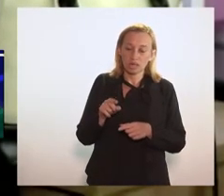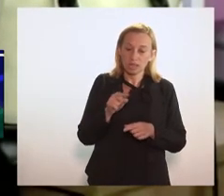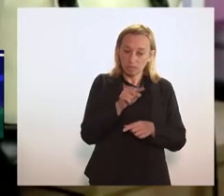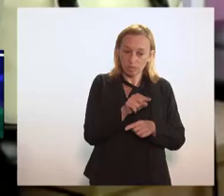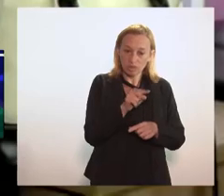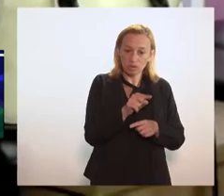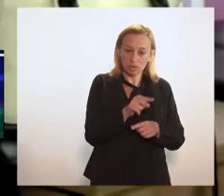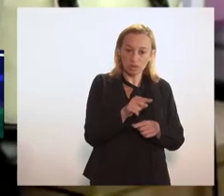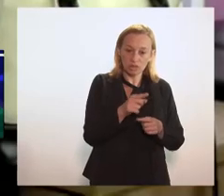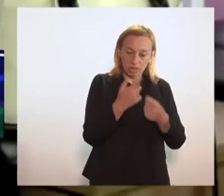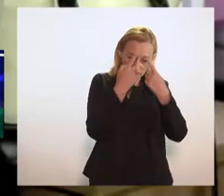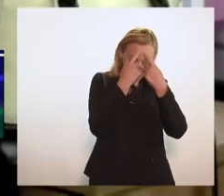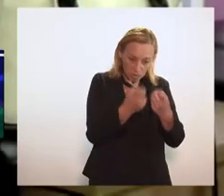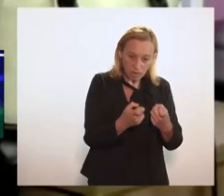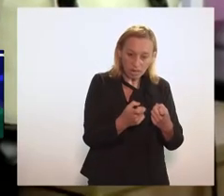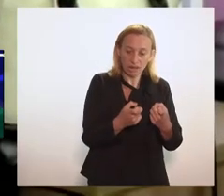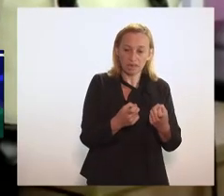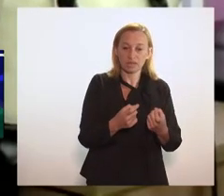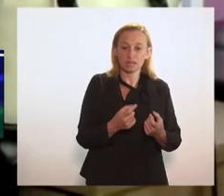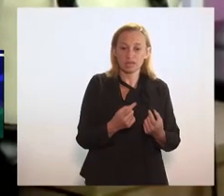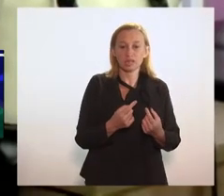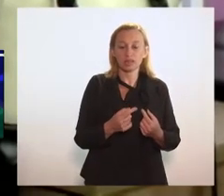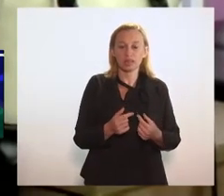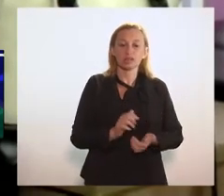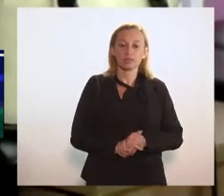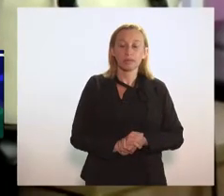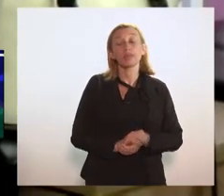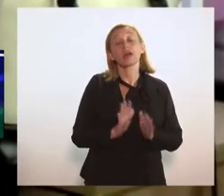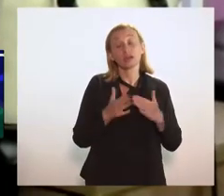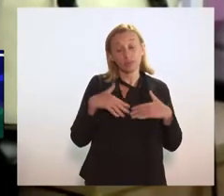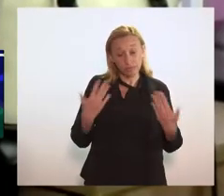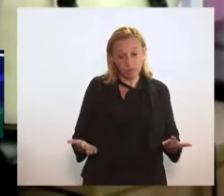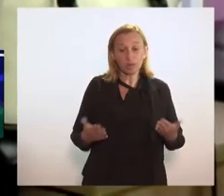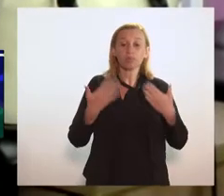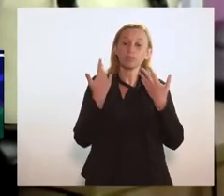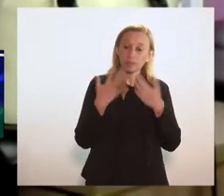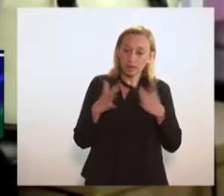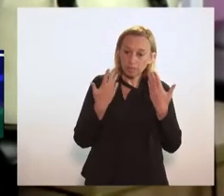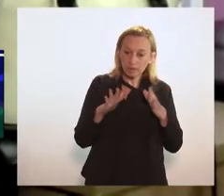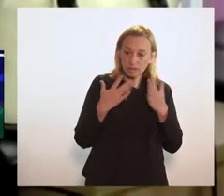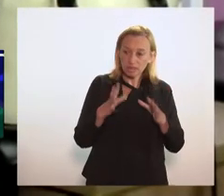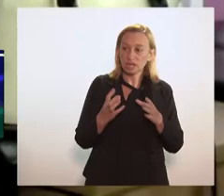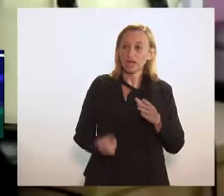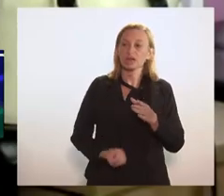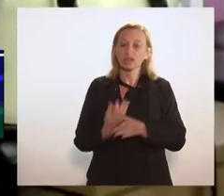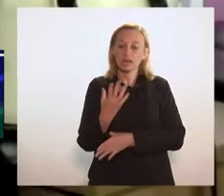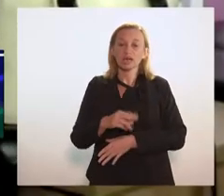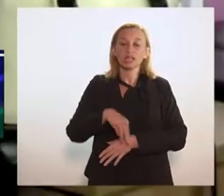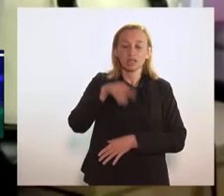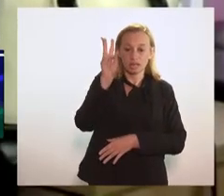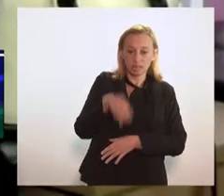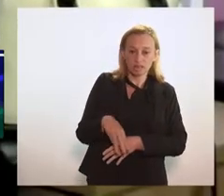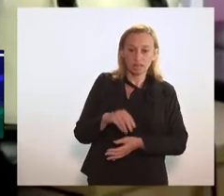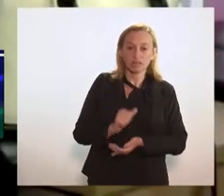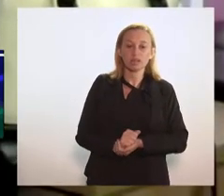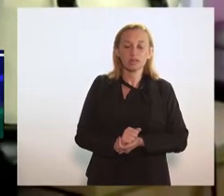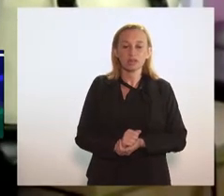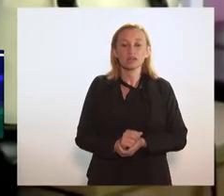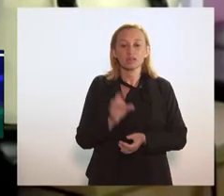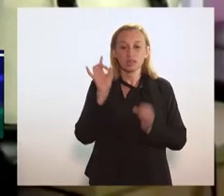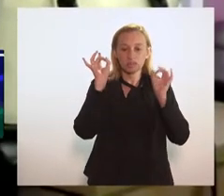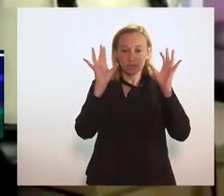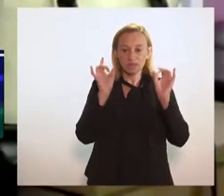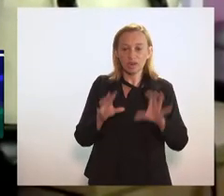inibição mais forte, mais incisiva. Então, aqui parabenizar os autores, em especial por